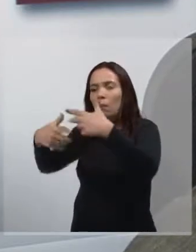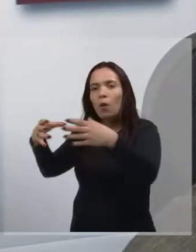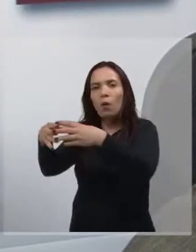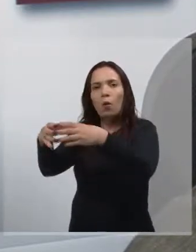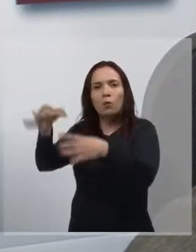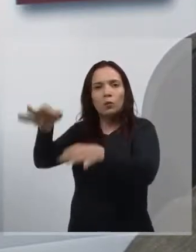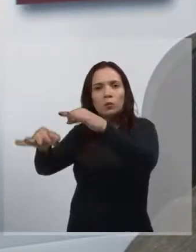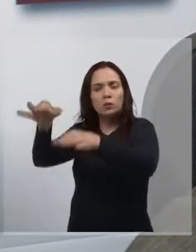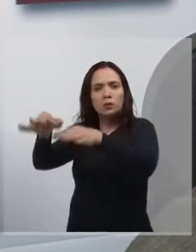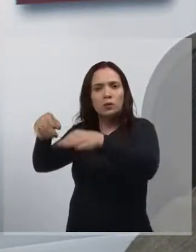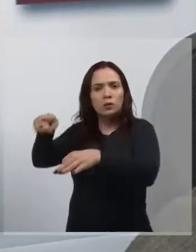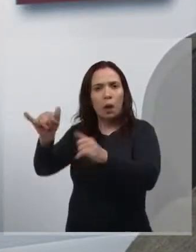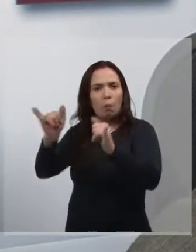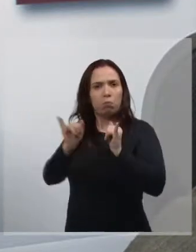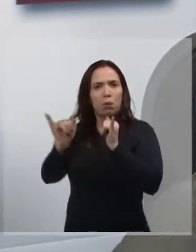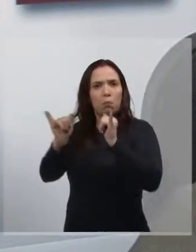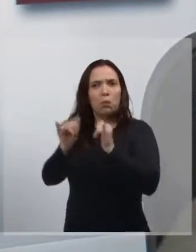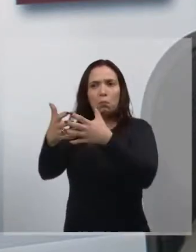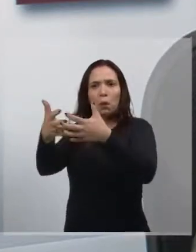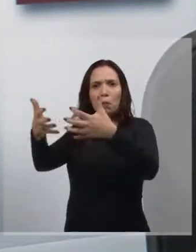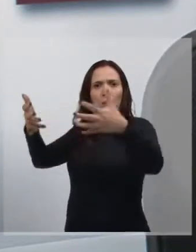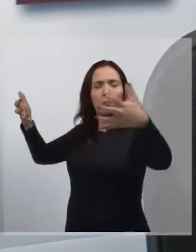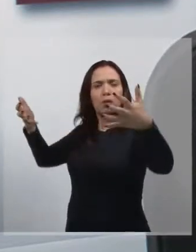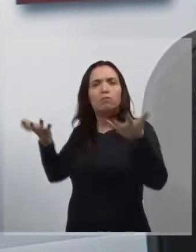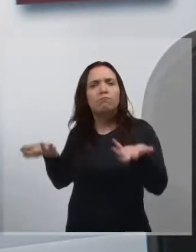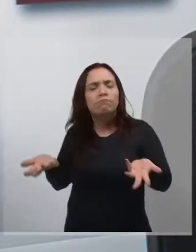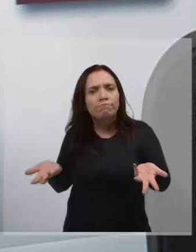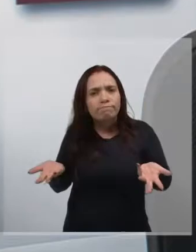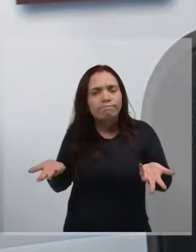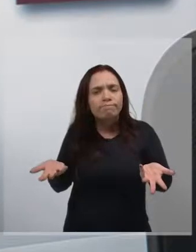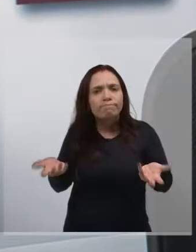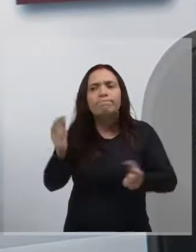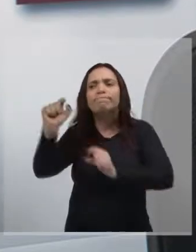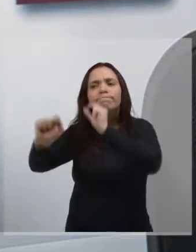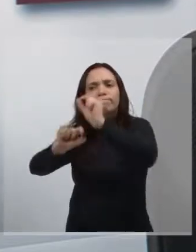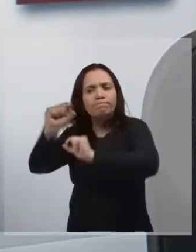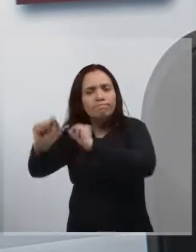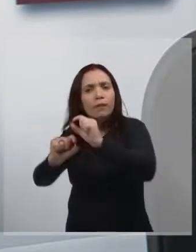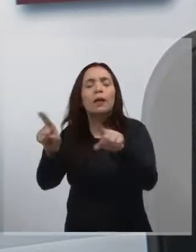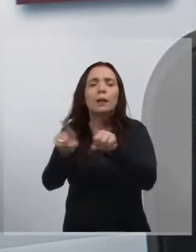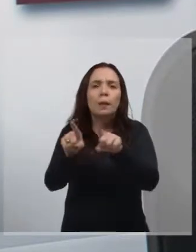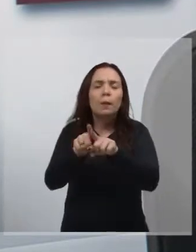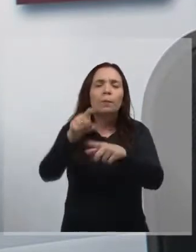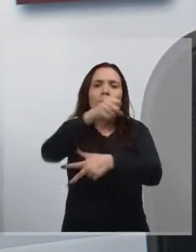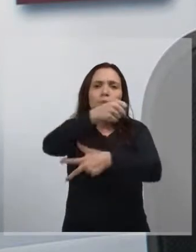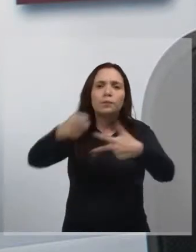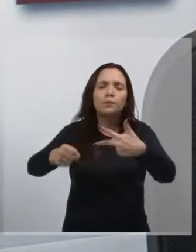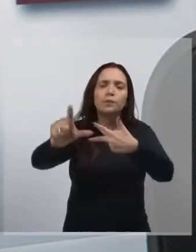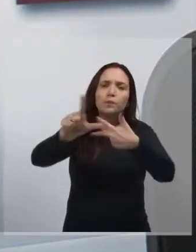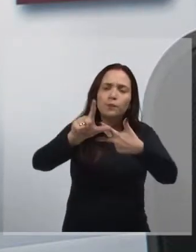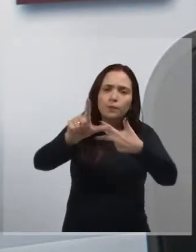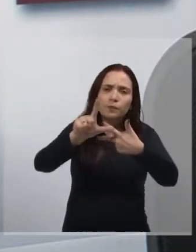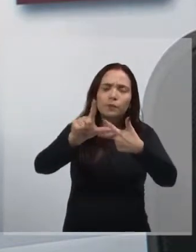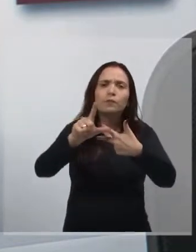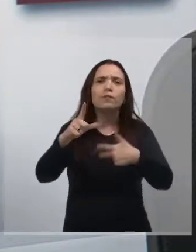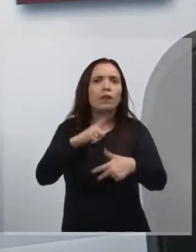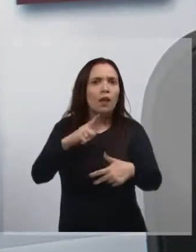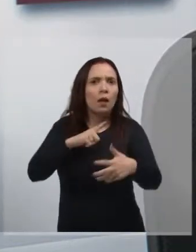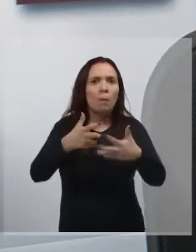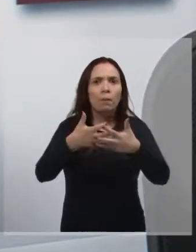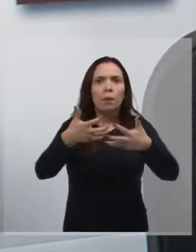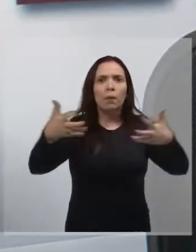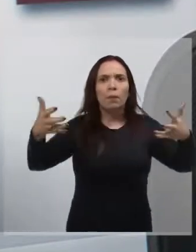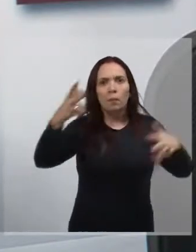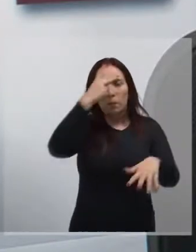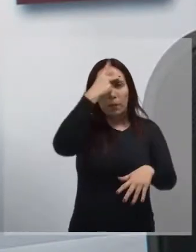também como você também vê que a aposentadoria de determinados membros do Legislativo também é muito acima da